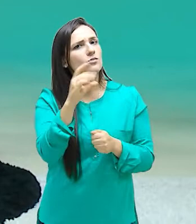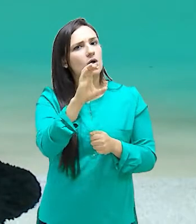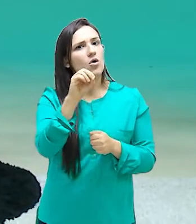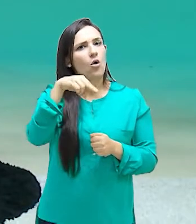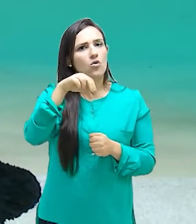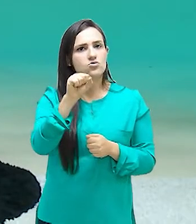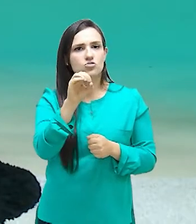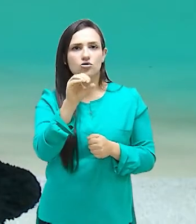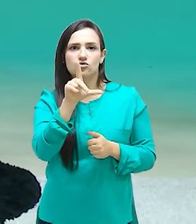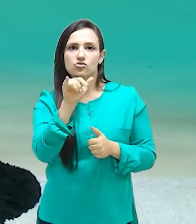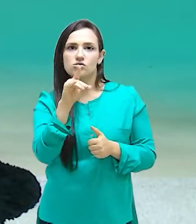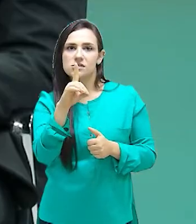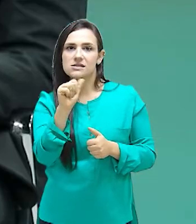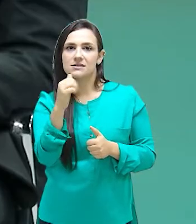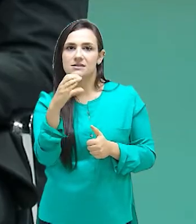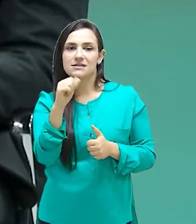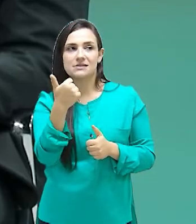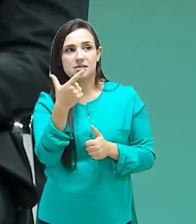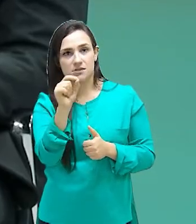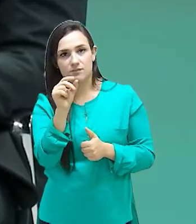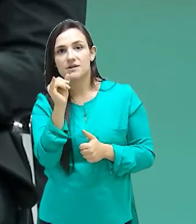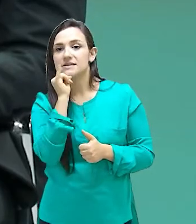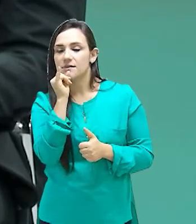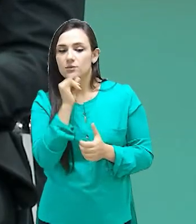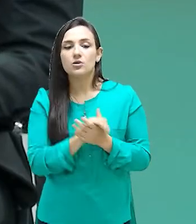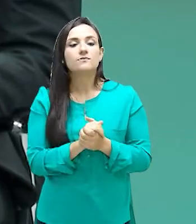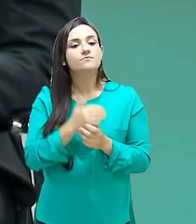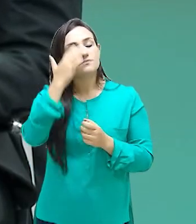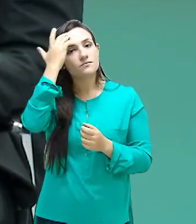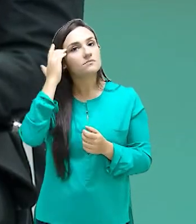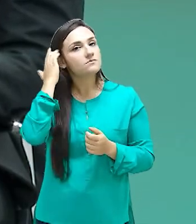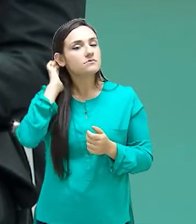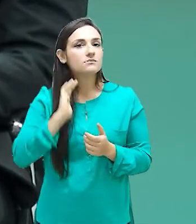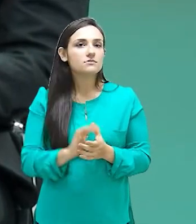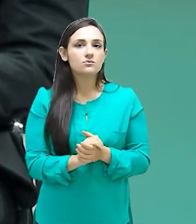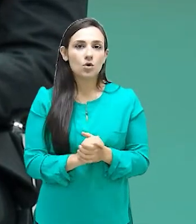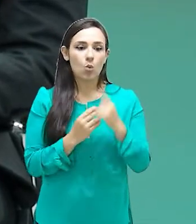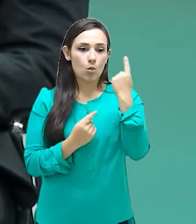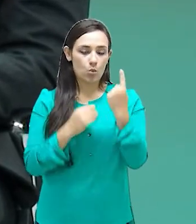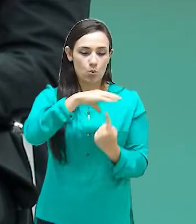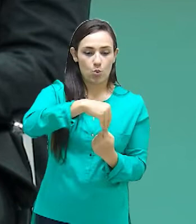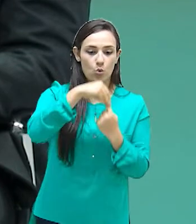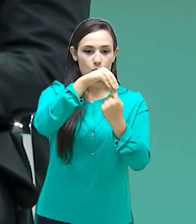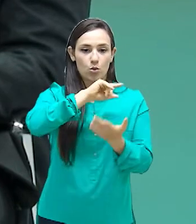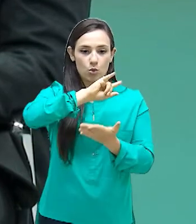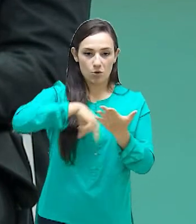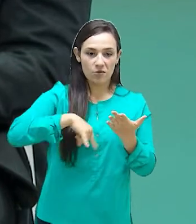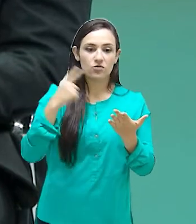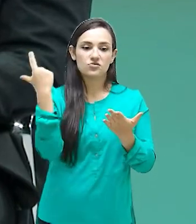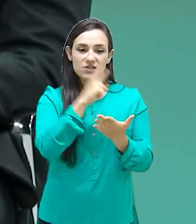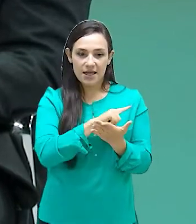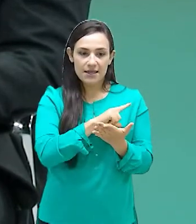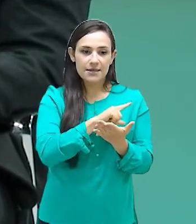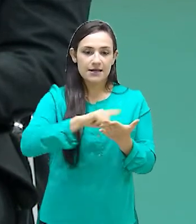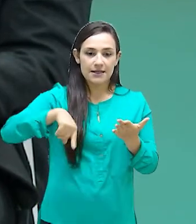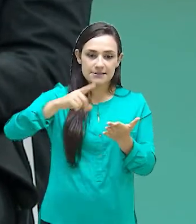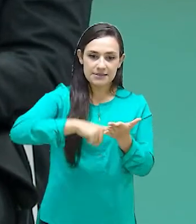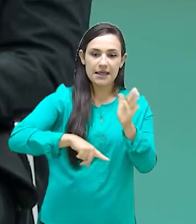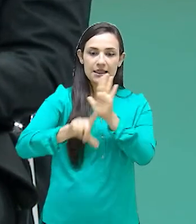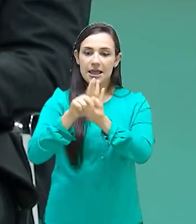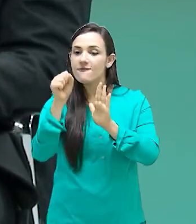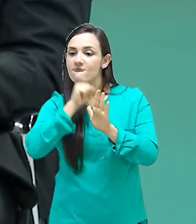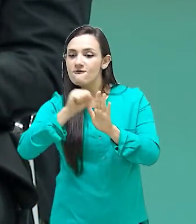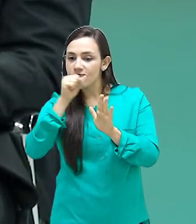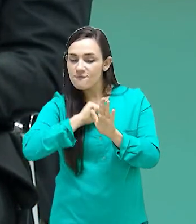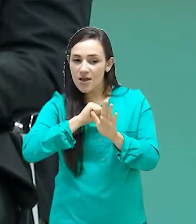em sentido formal. É uma lei que revoga leis antigas e em um único documento se